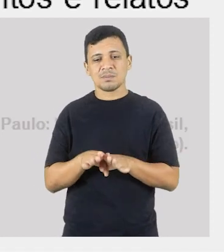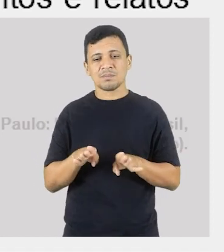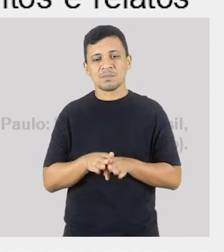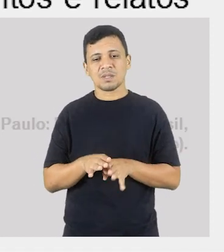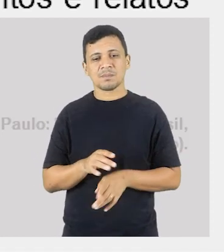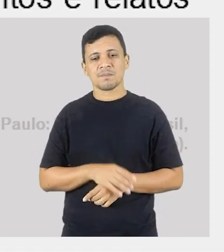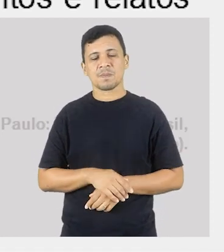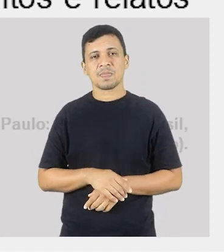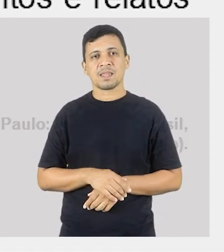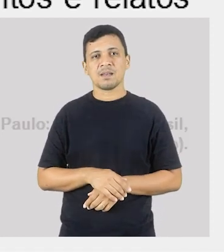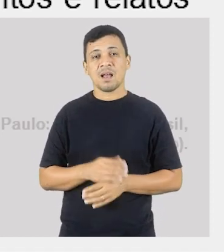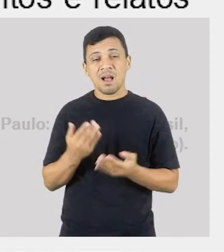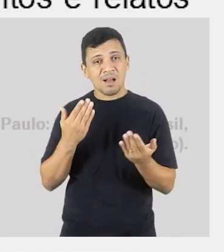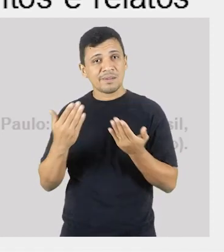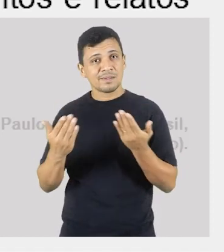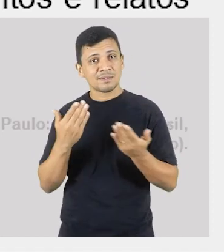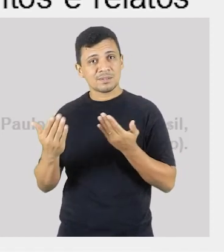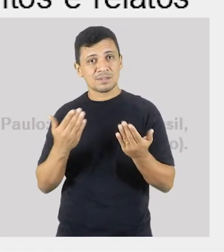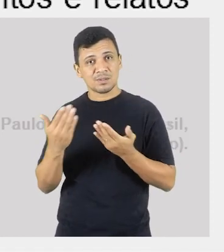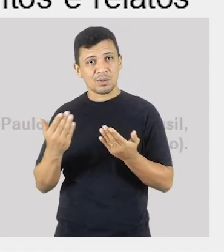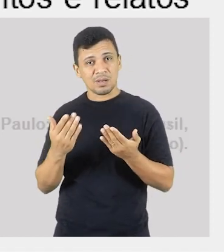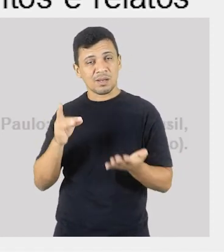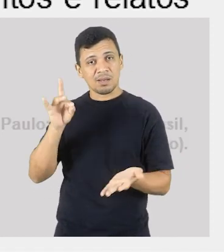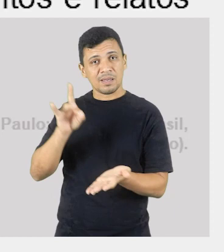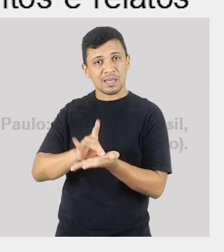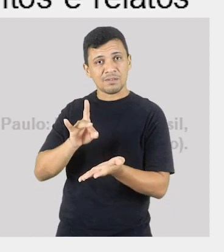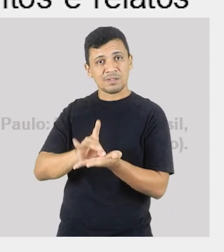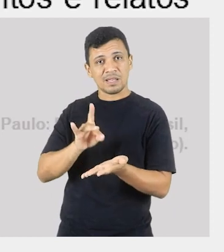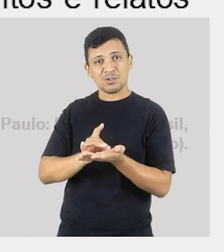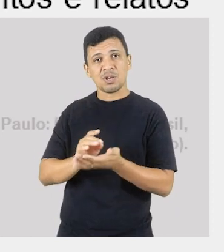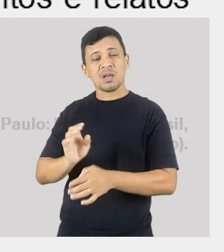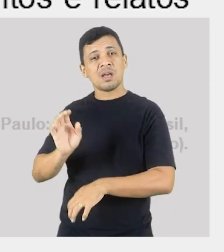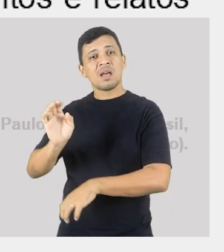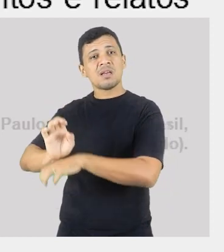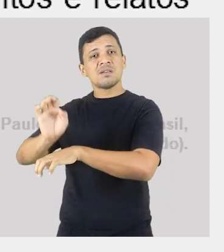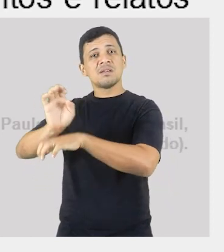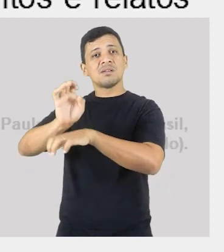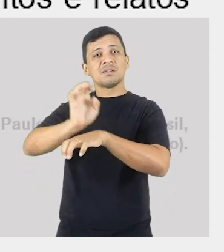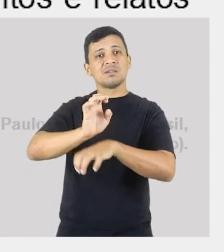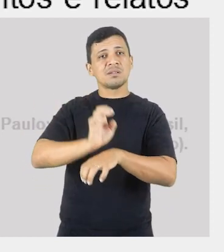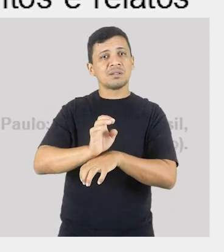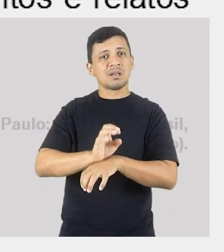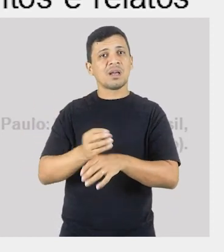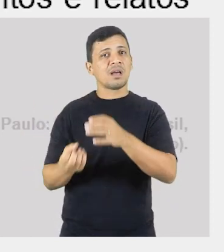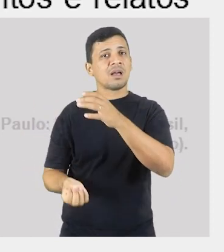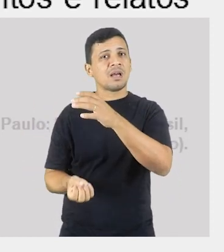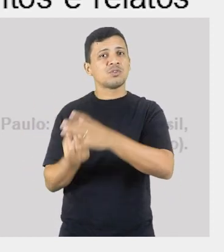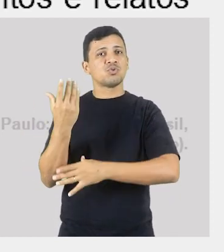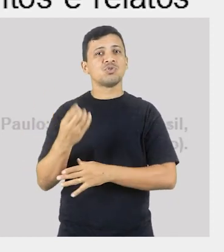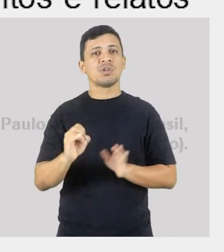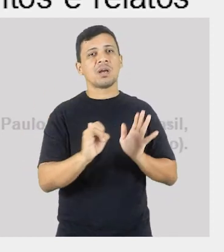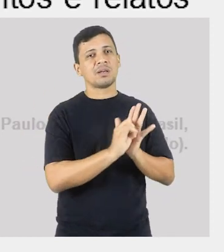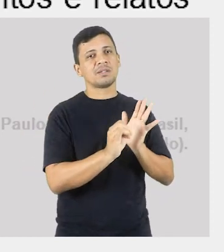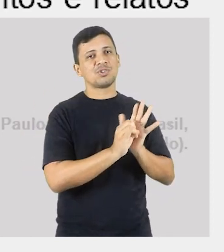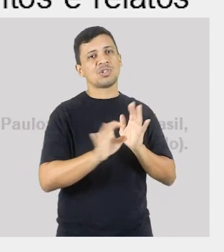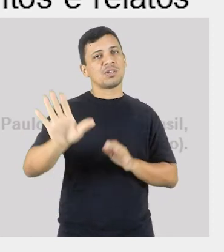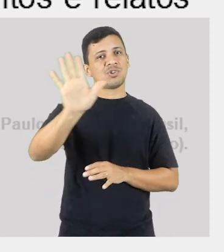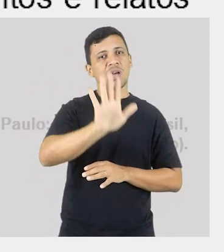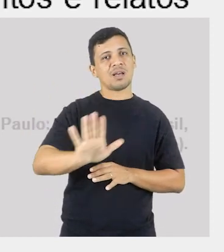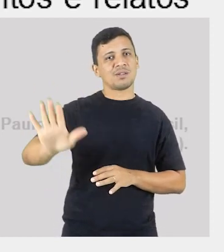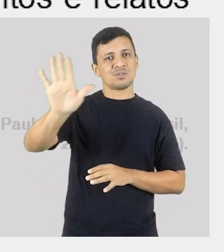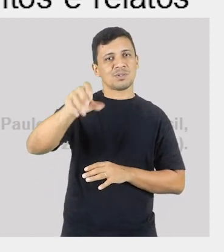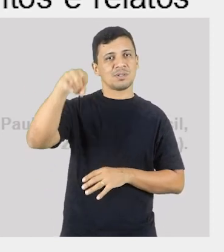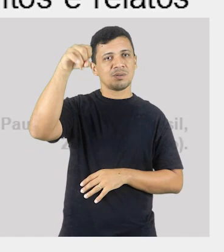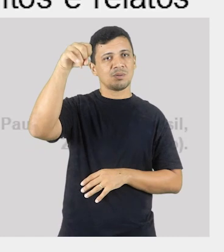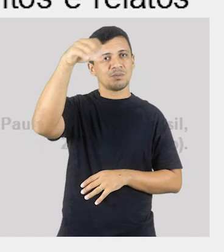Instituto analisando a realidade das províncias, é a ideia da construção da identidade nacional, a partir dessa